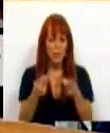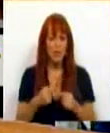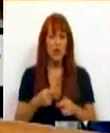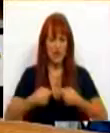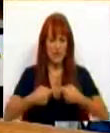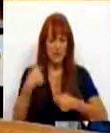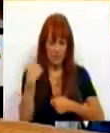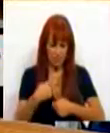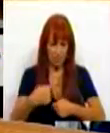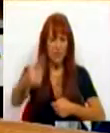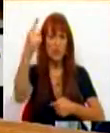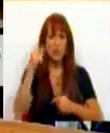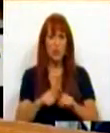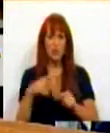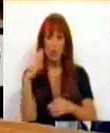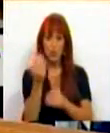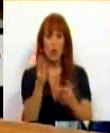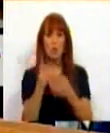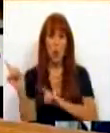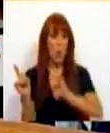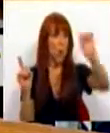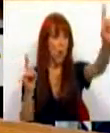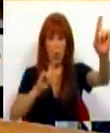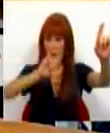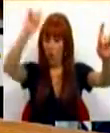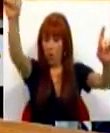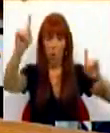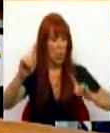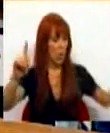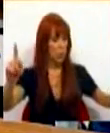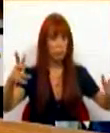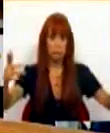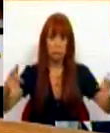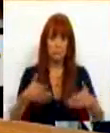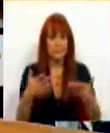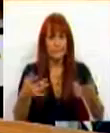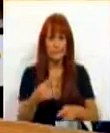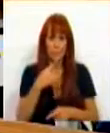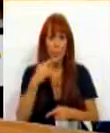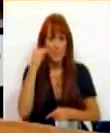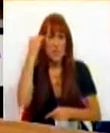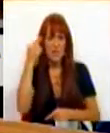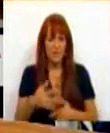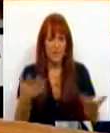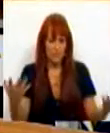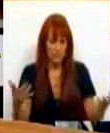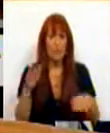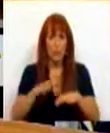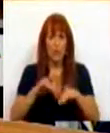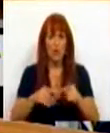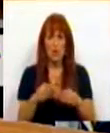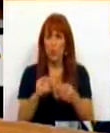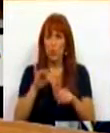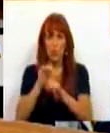despesas permanentes por parte dos estudantes deslocados, que estão numa condição, isto é, muito particular e específica face aos